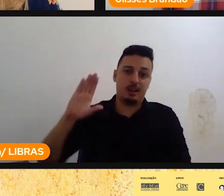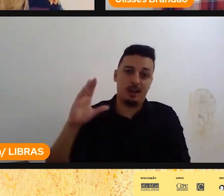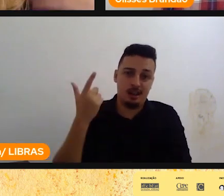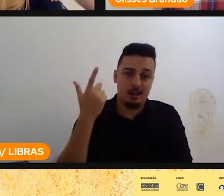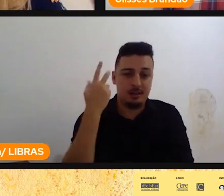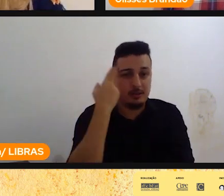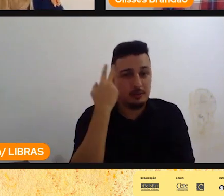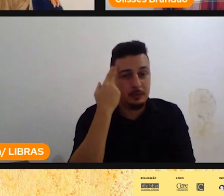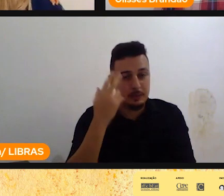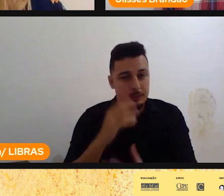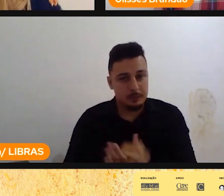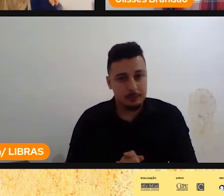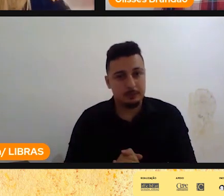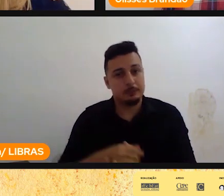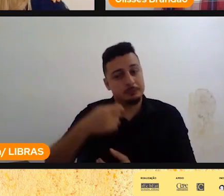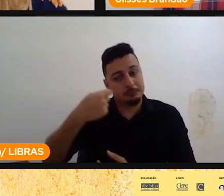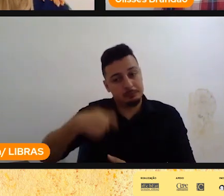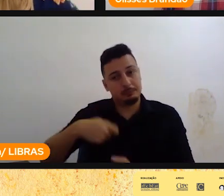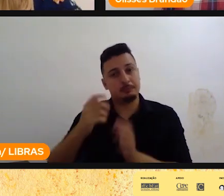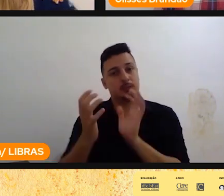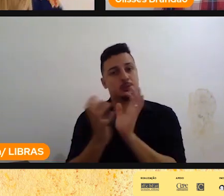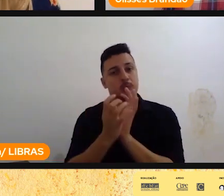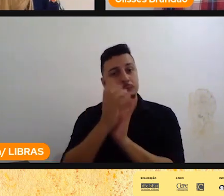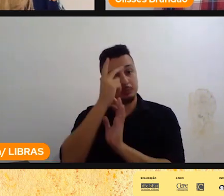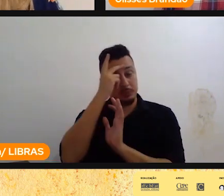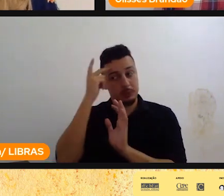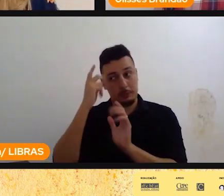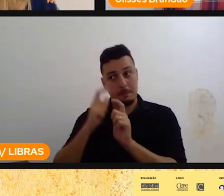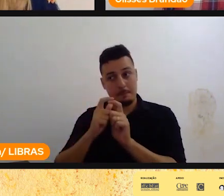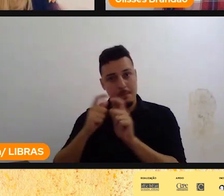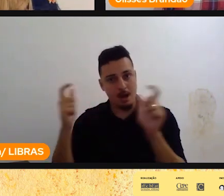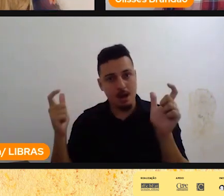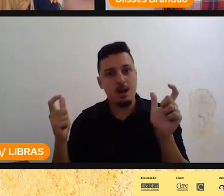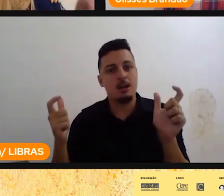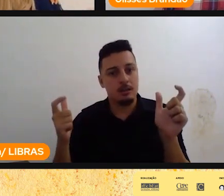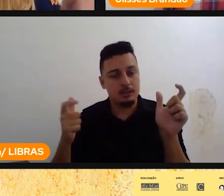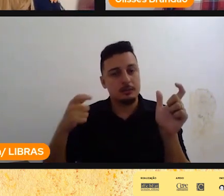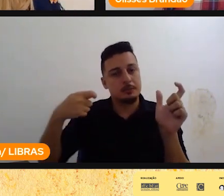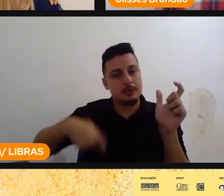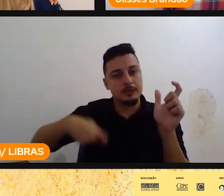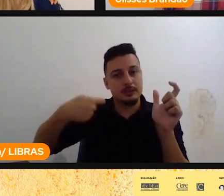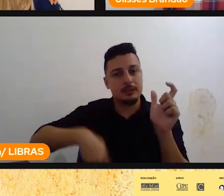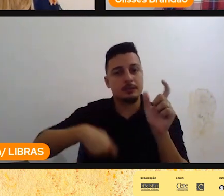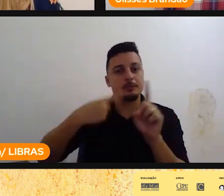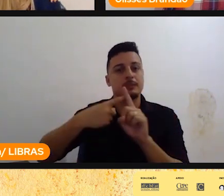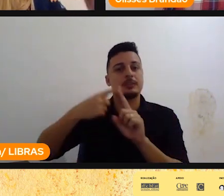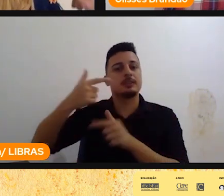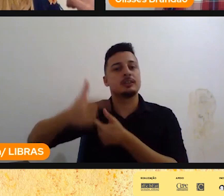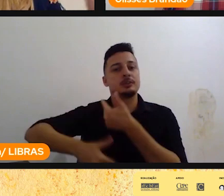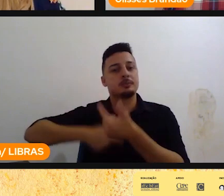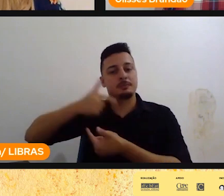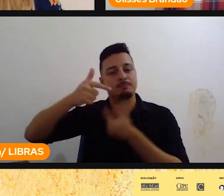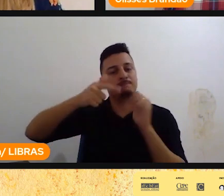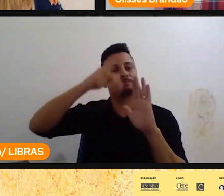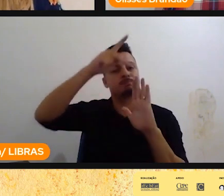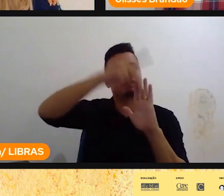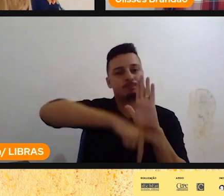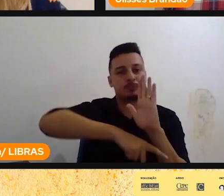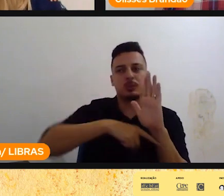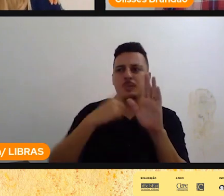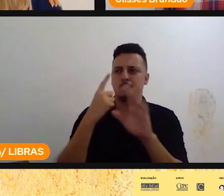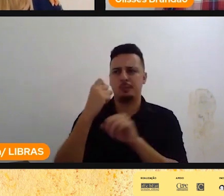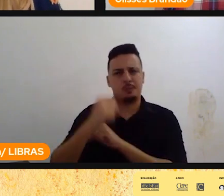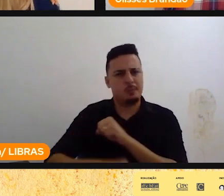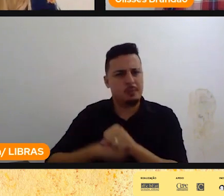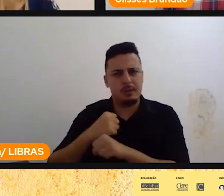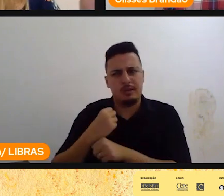tu depende de uma equipe volumosa também, que vai ficar trabalhando naquele projeto não por 1 ano, né, ou